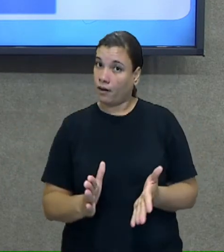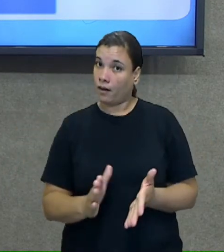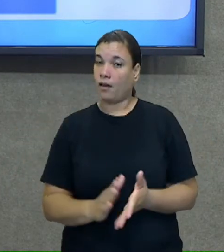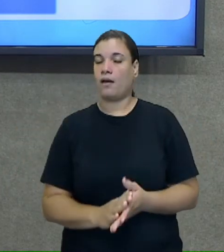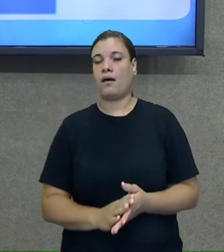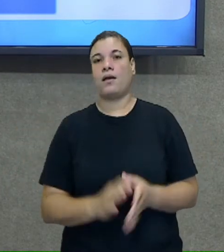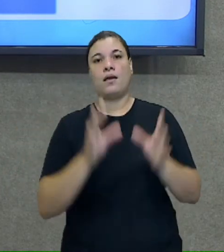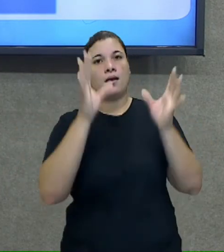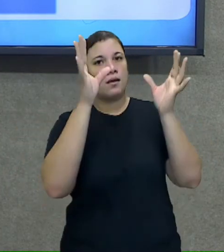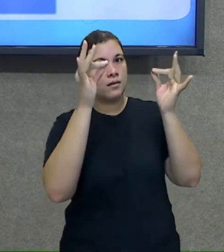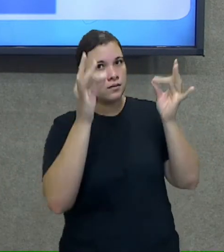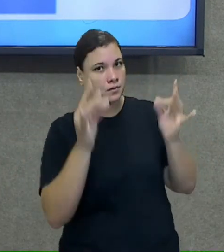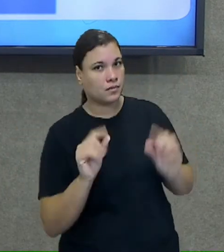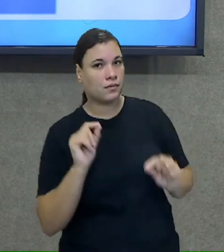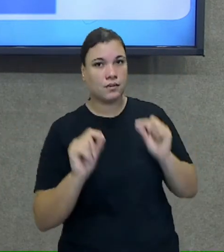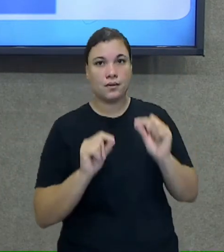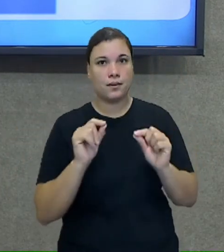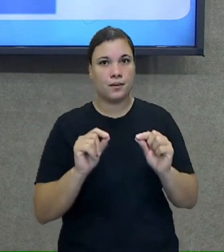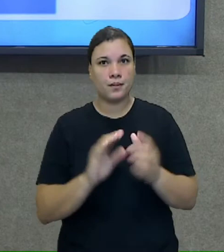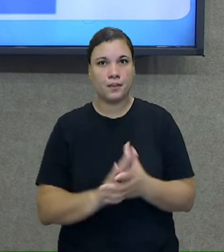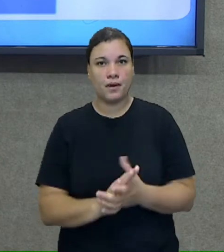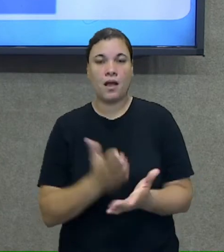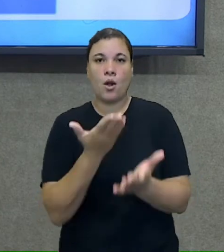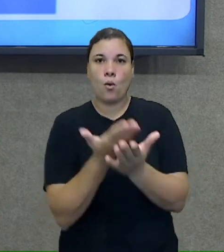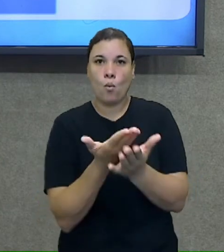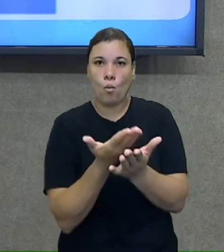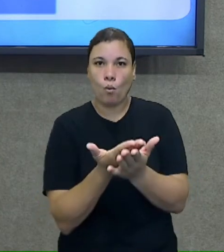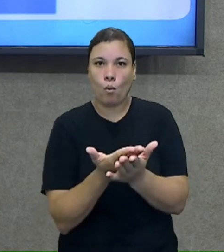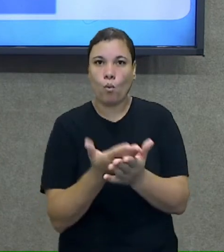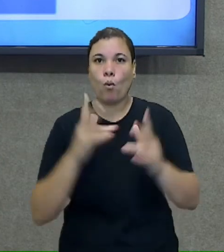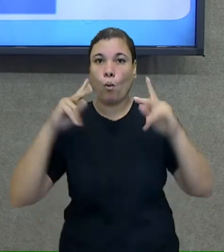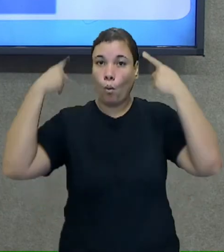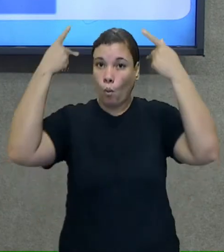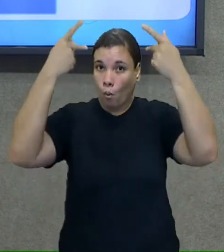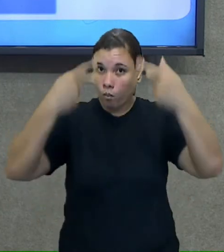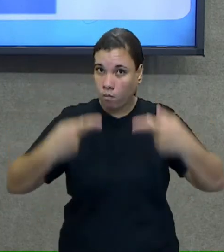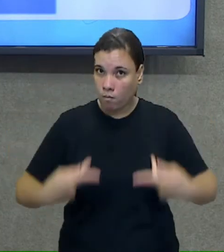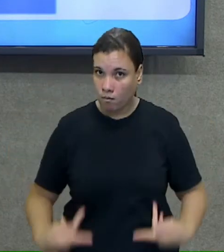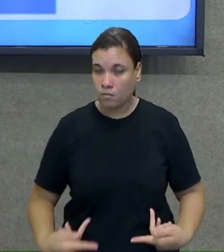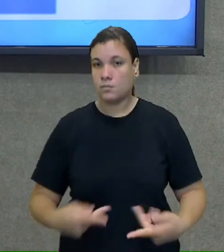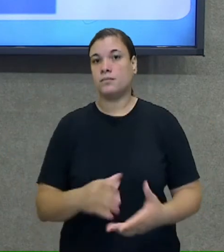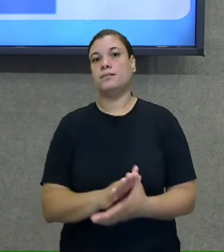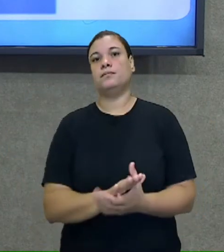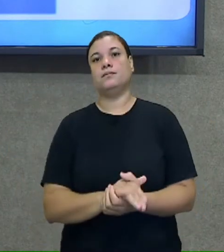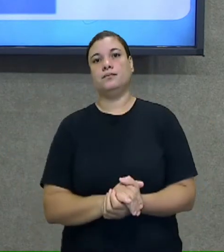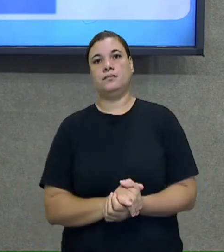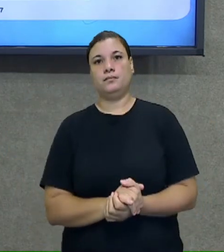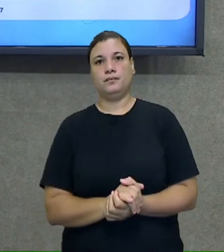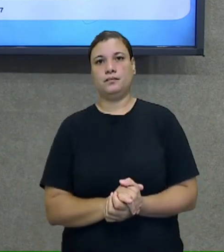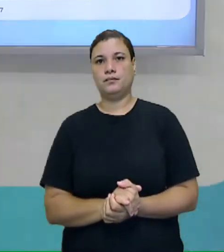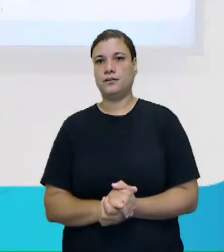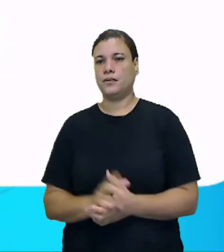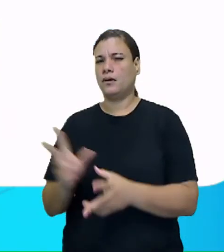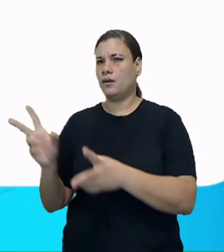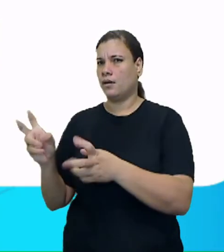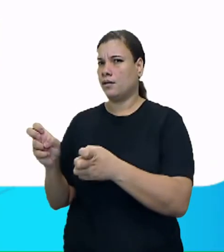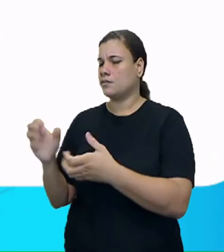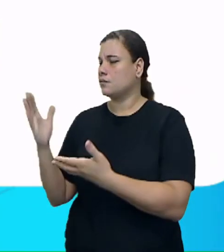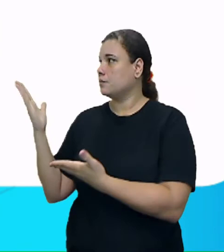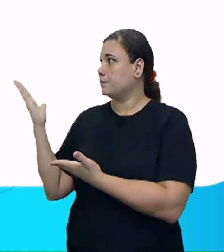da anatomia humana, como podemos observar nas imagens a seguir.